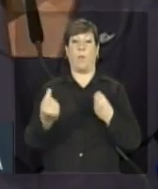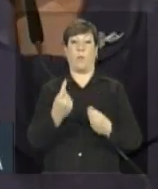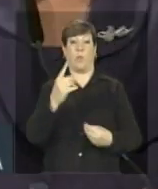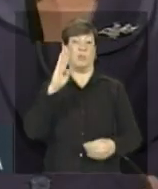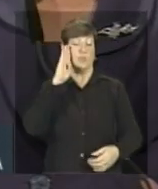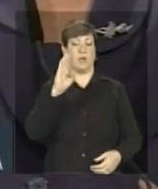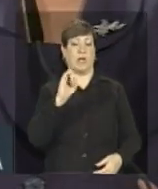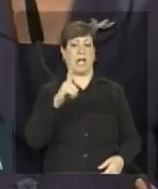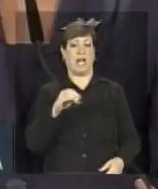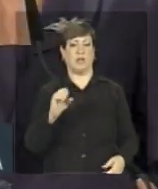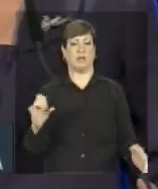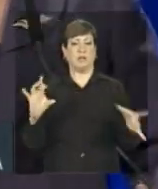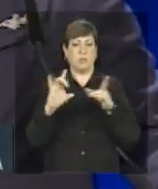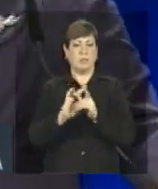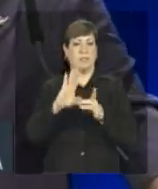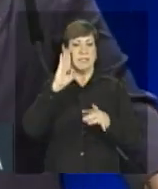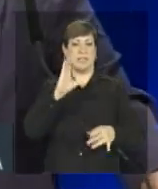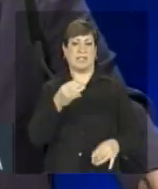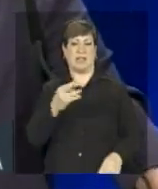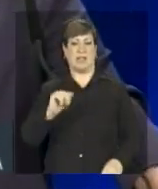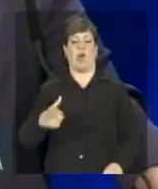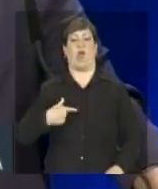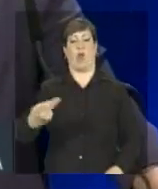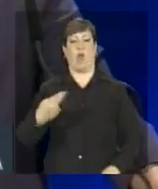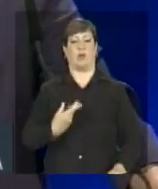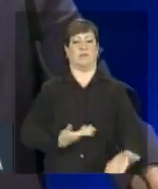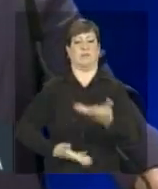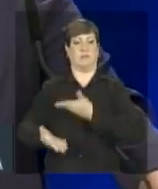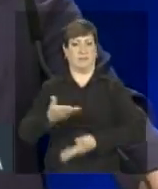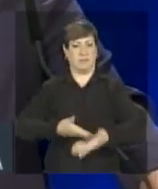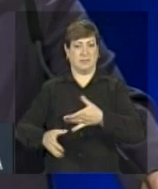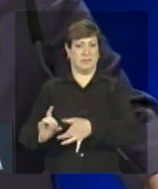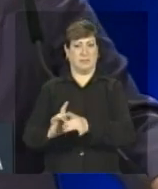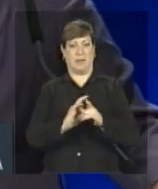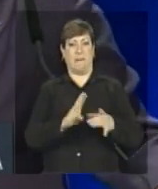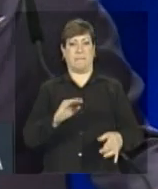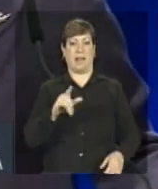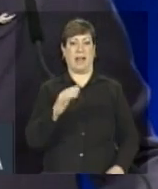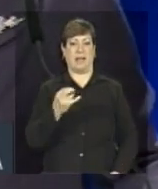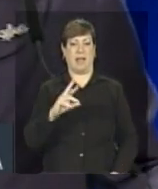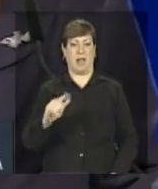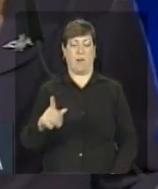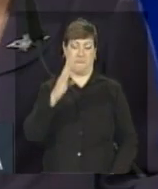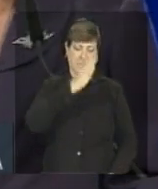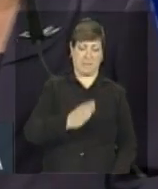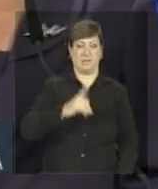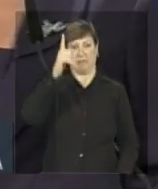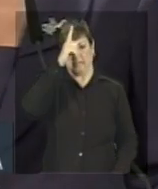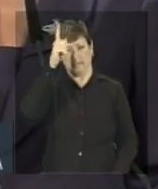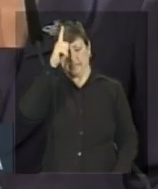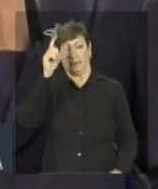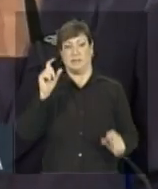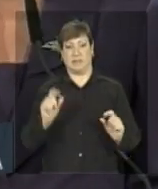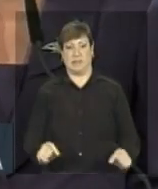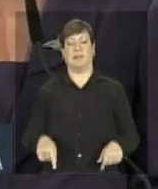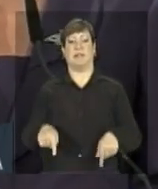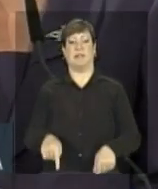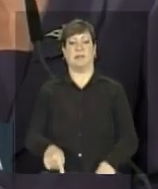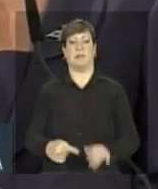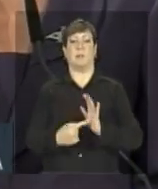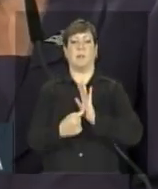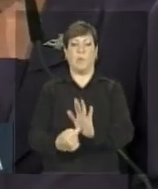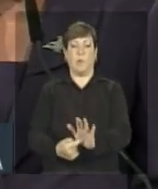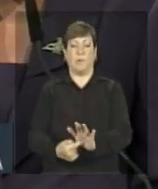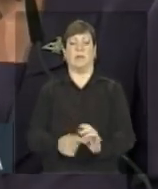eixos centrais de nosso relacionamento econômico bilateral, reforçamos o caráter estratégico